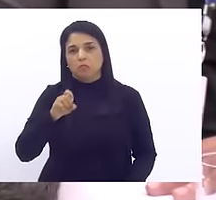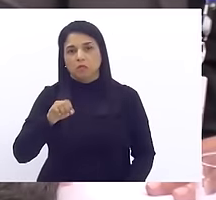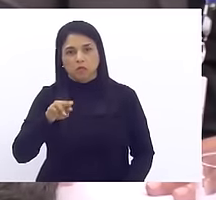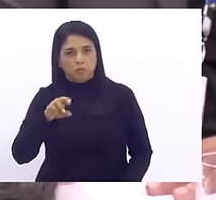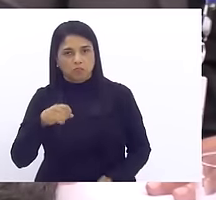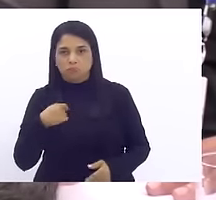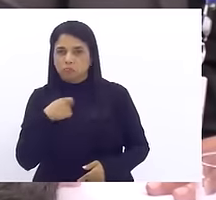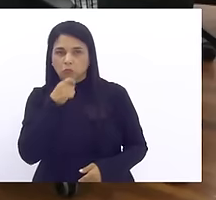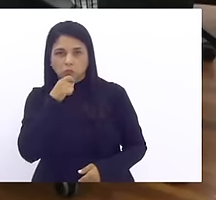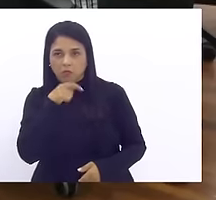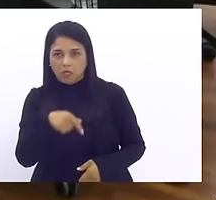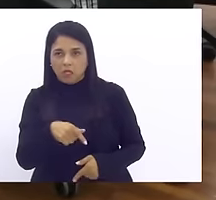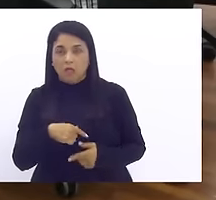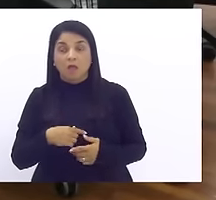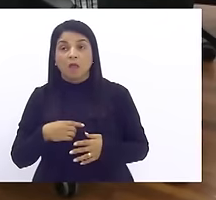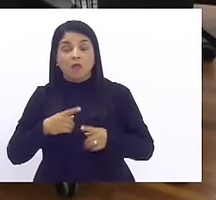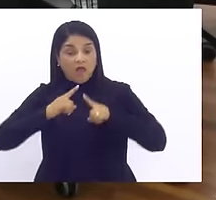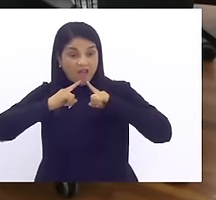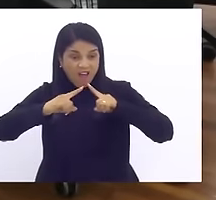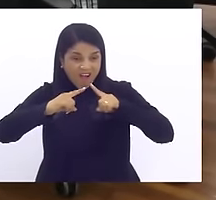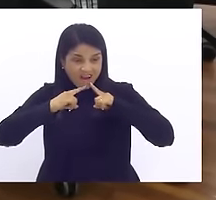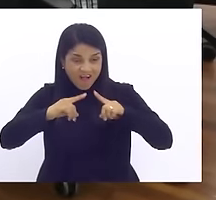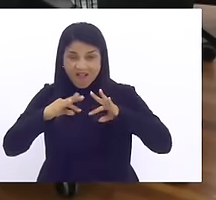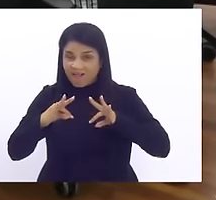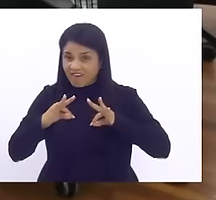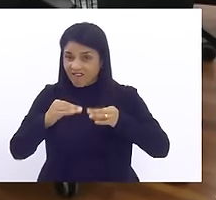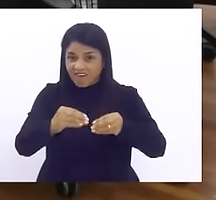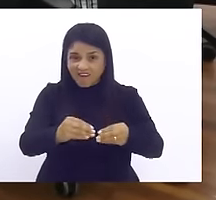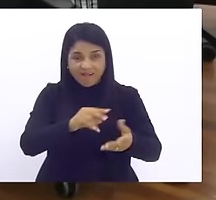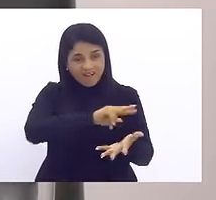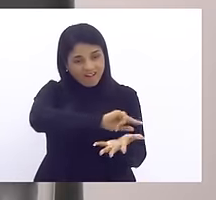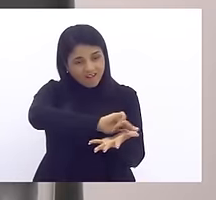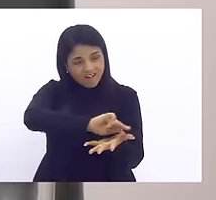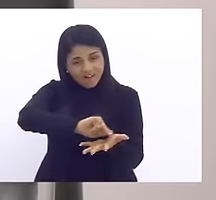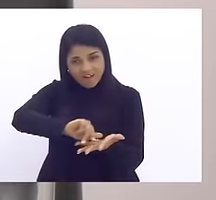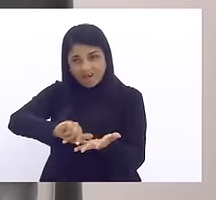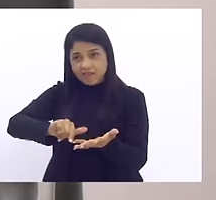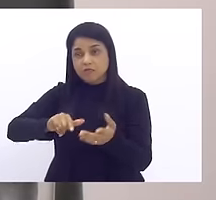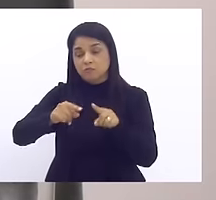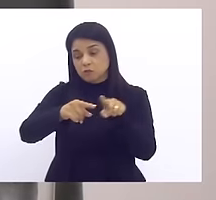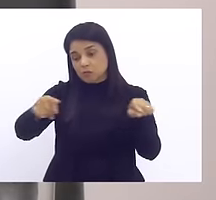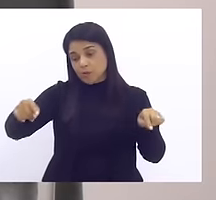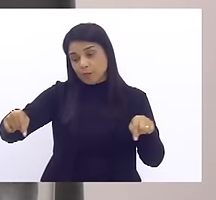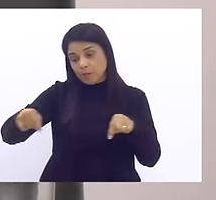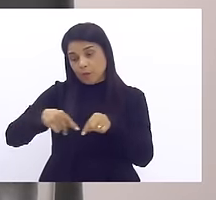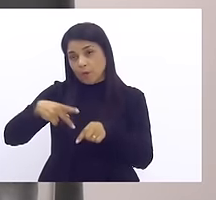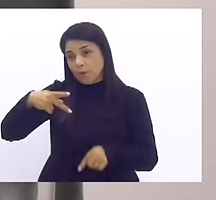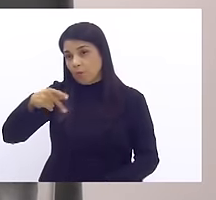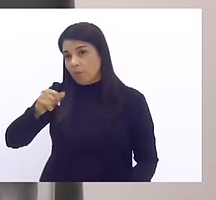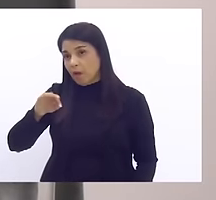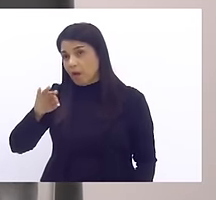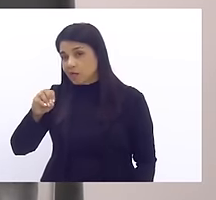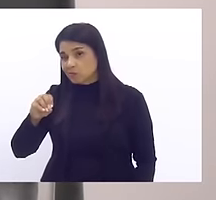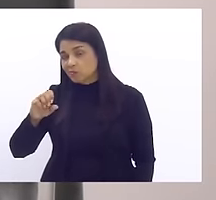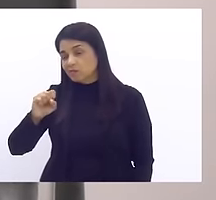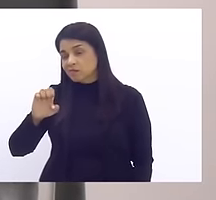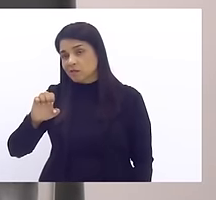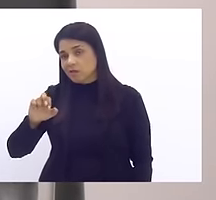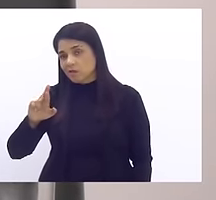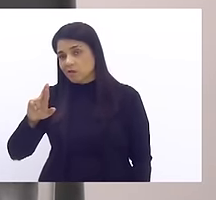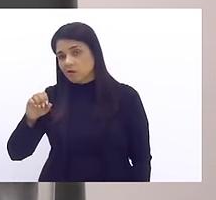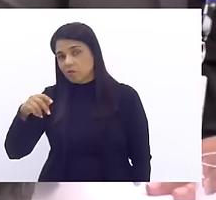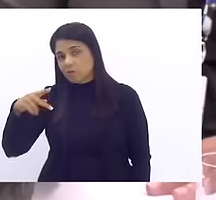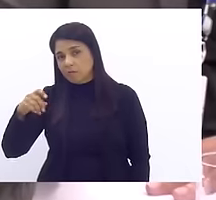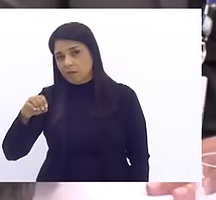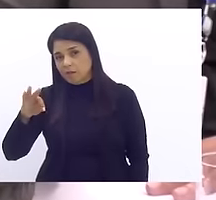que mais a gente tem reclamações que que o pátio de Seropédica tá recebendo veículos de tudo eu